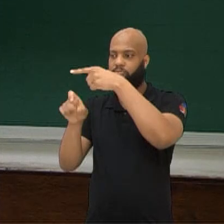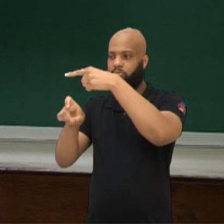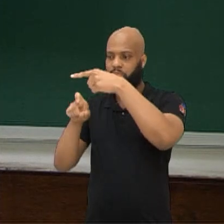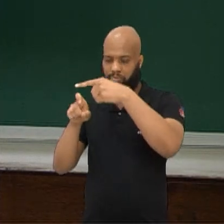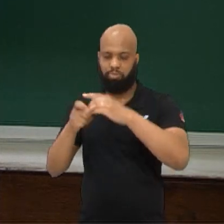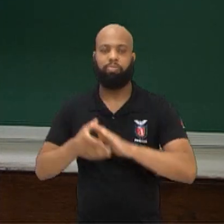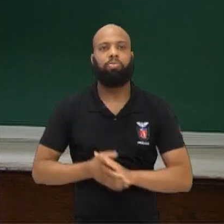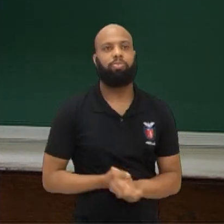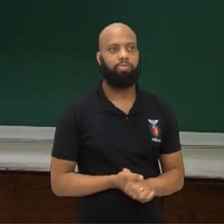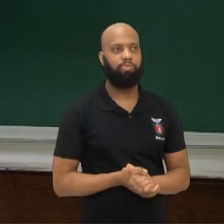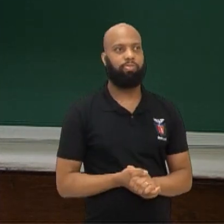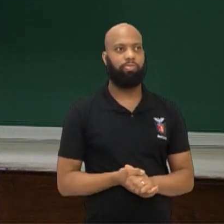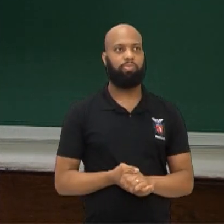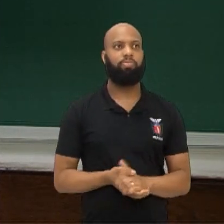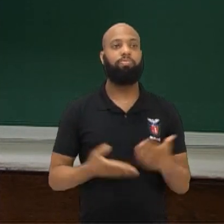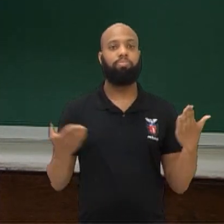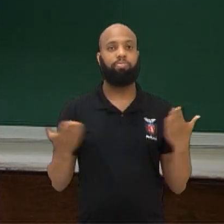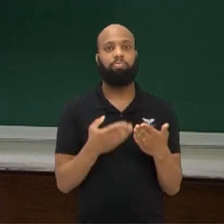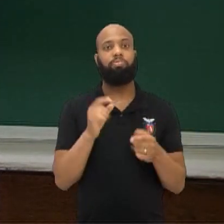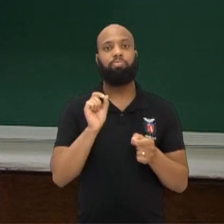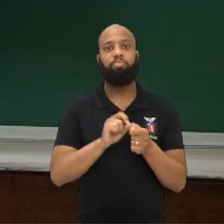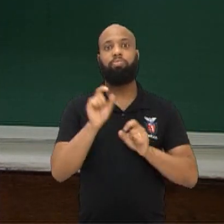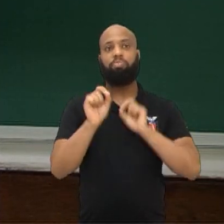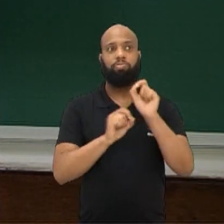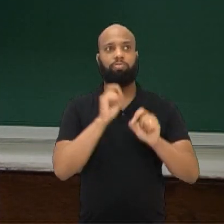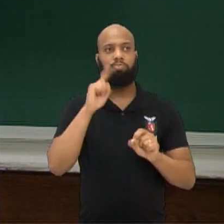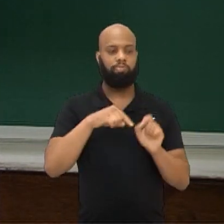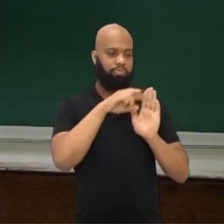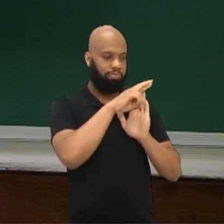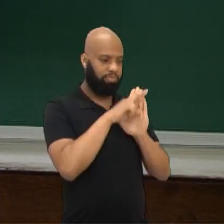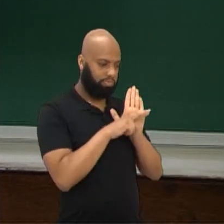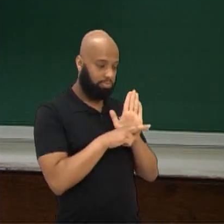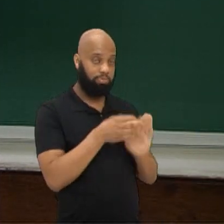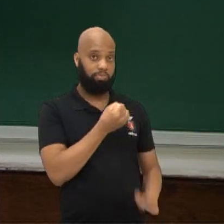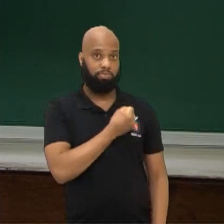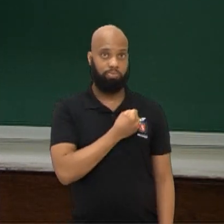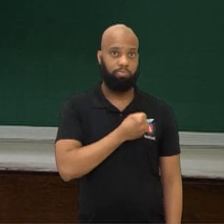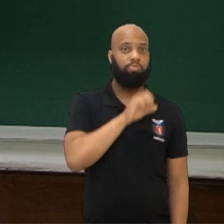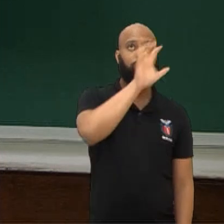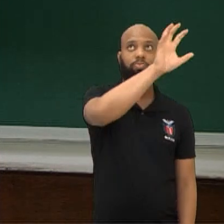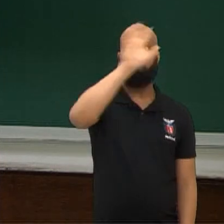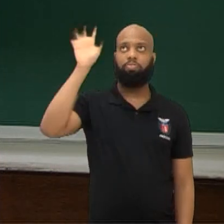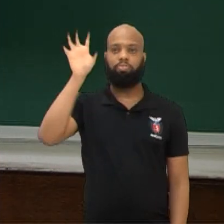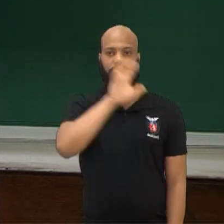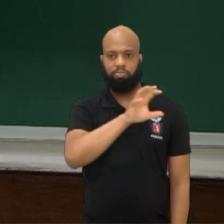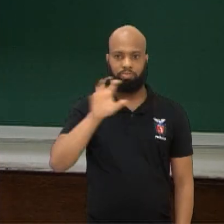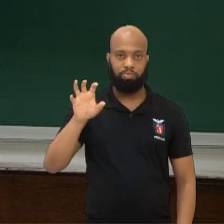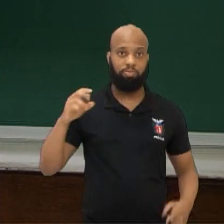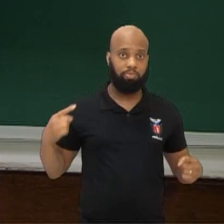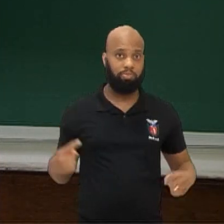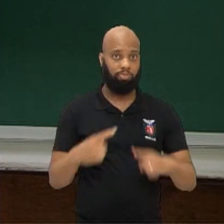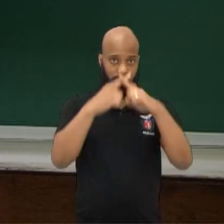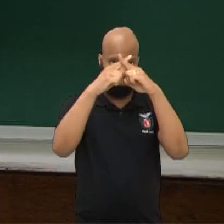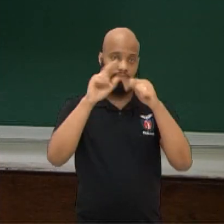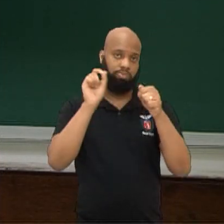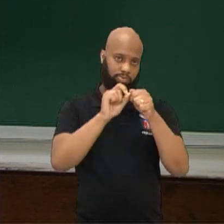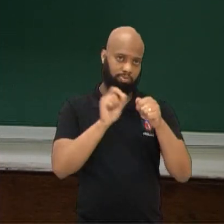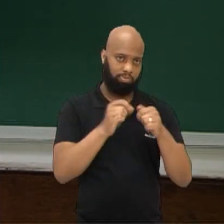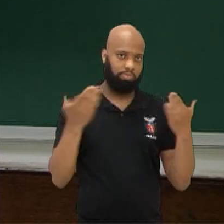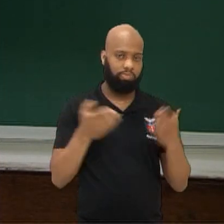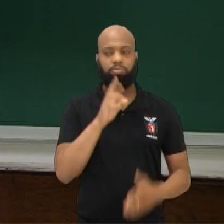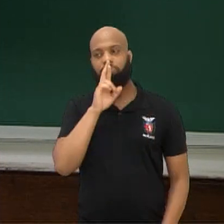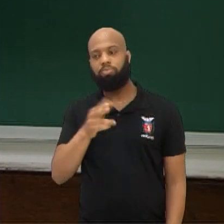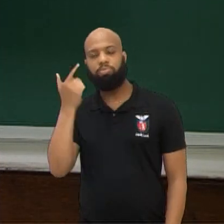quero saber. Lembrando que caímos numa regra de 3 simples, multiplicamos cruzado